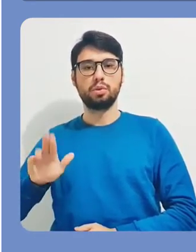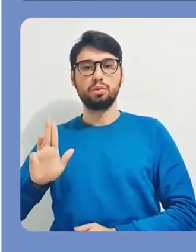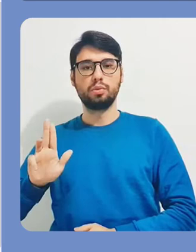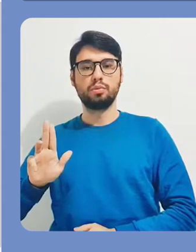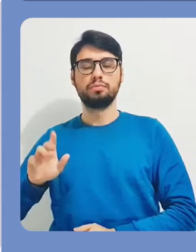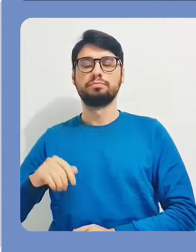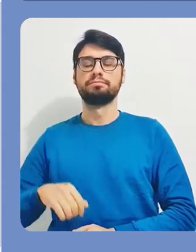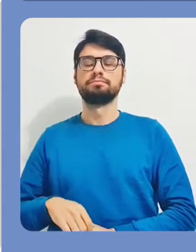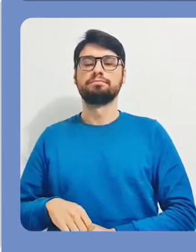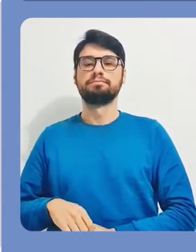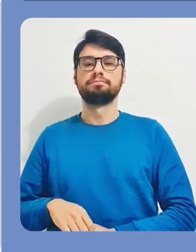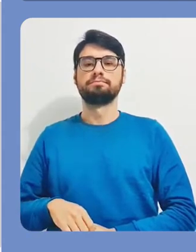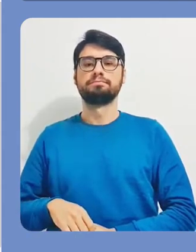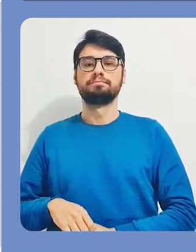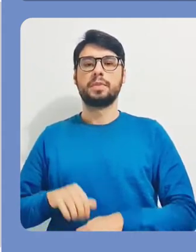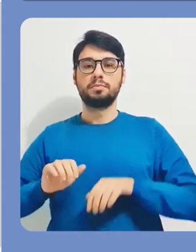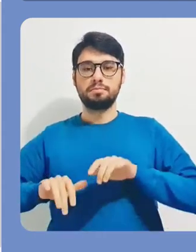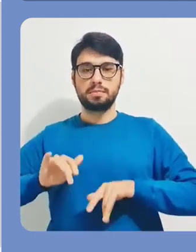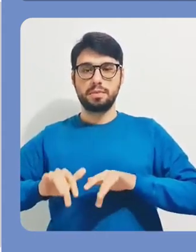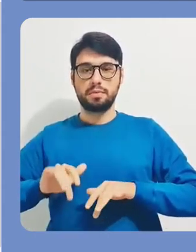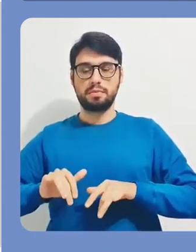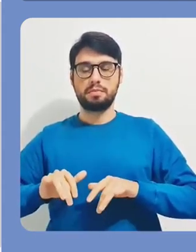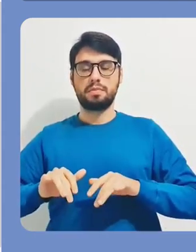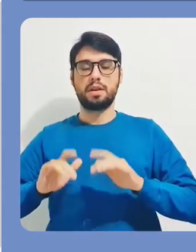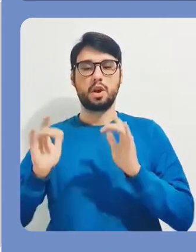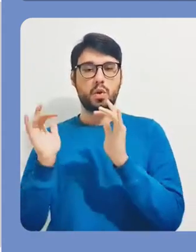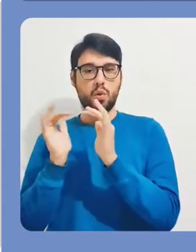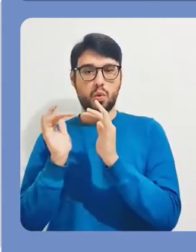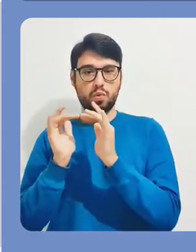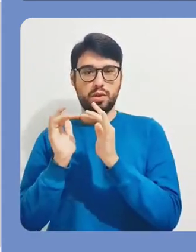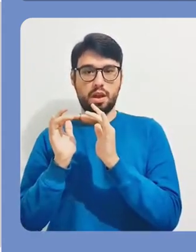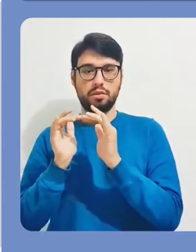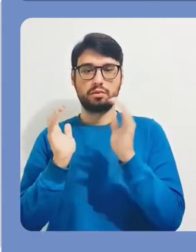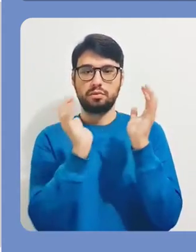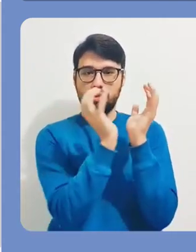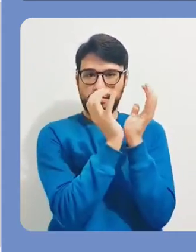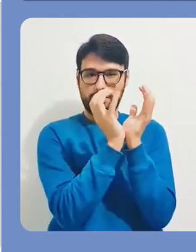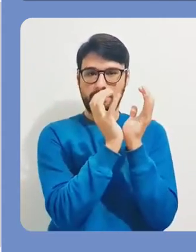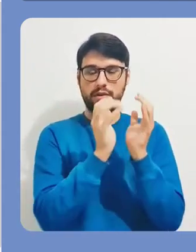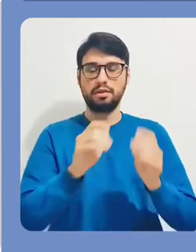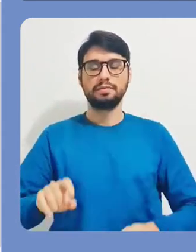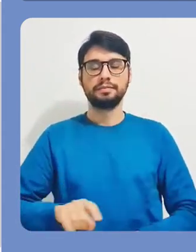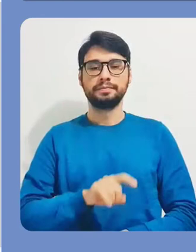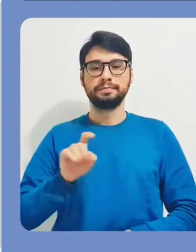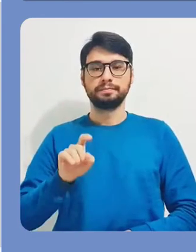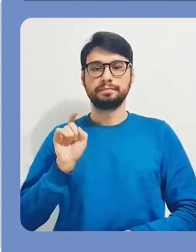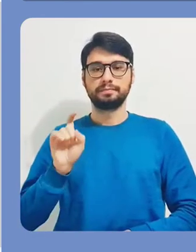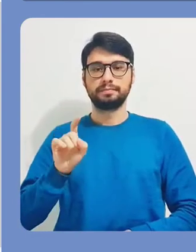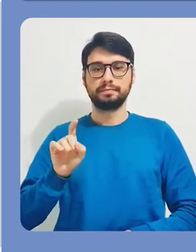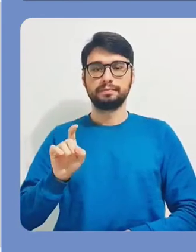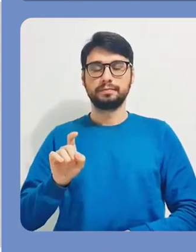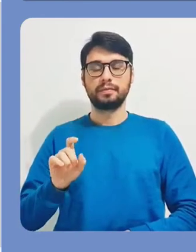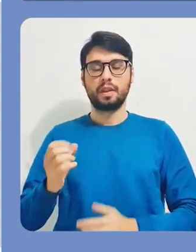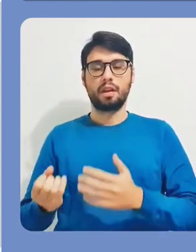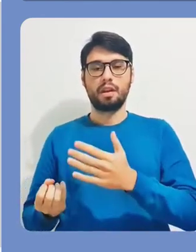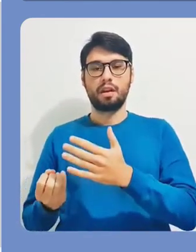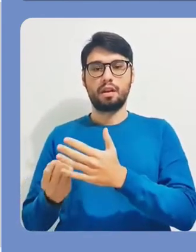No campo nome do menu eu vou colocar o título da categoria.